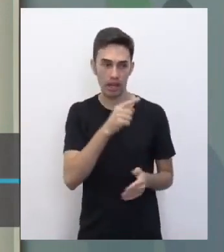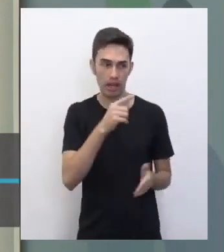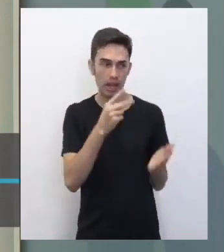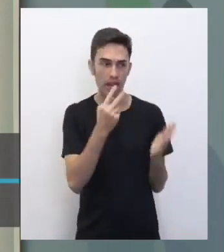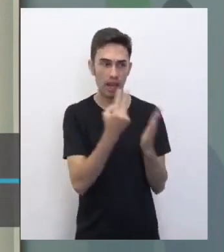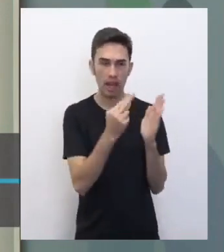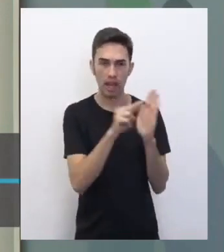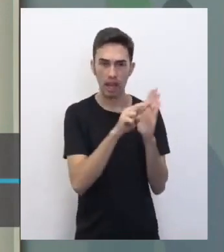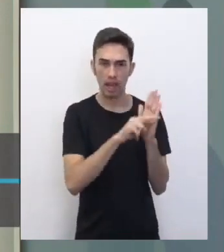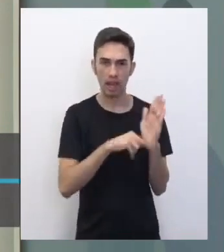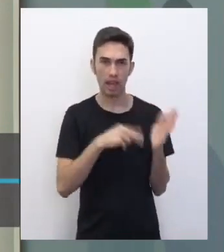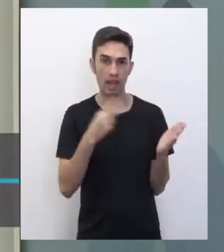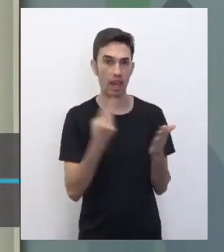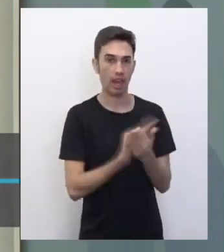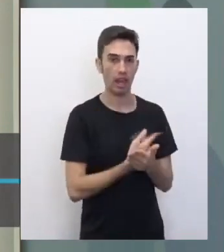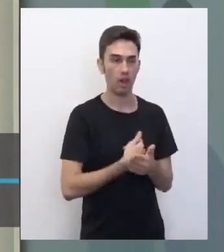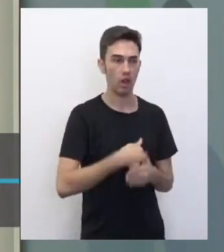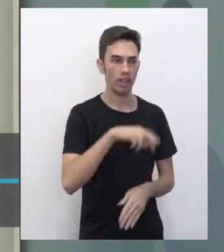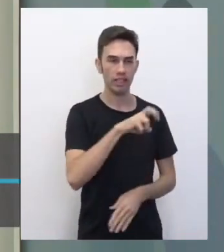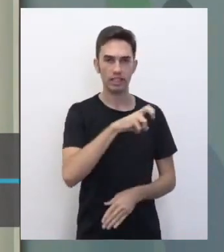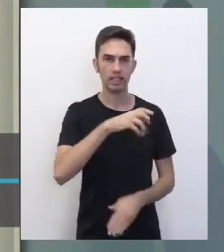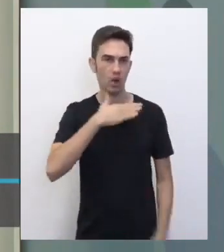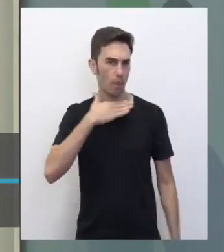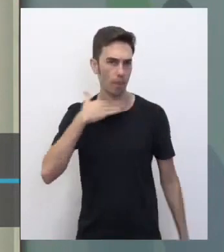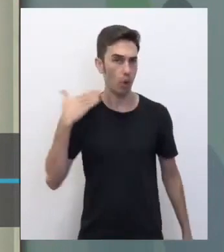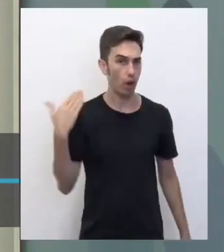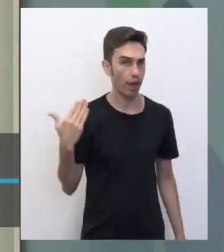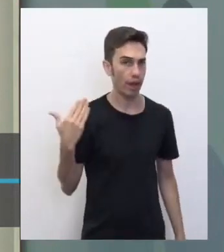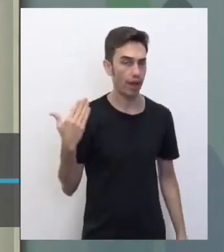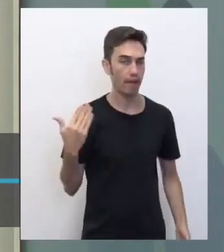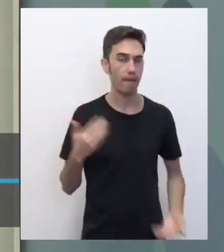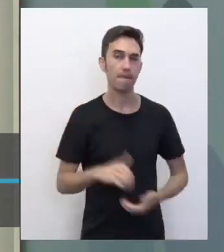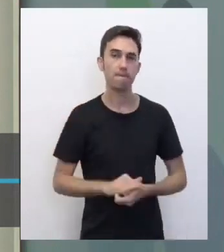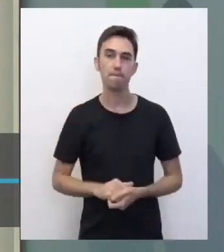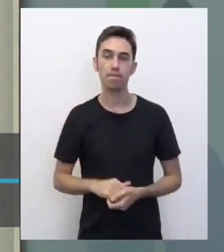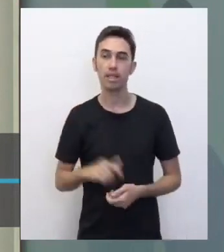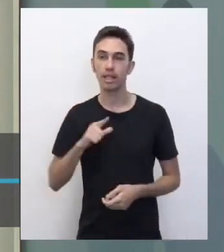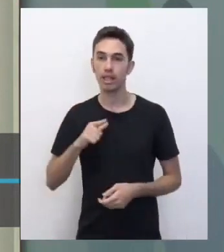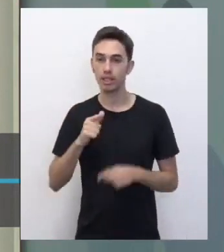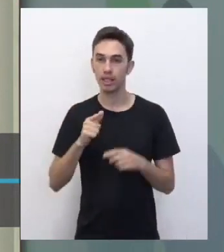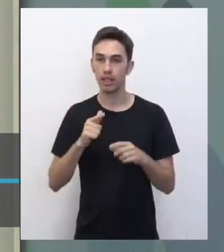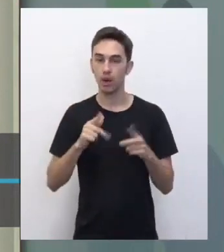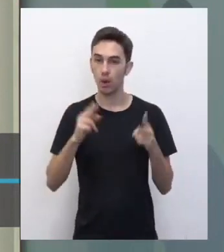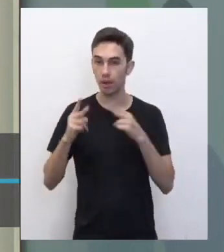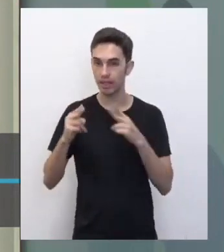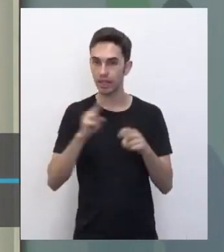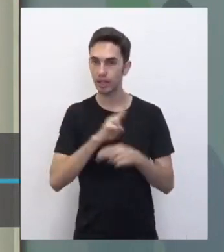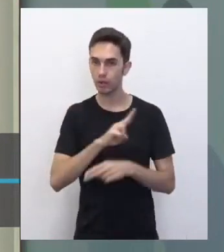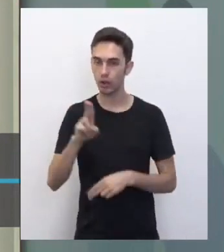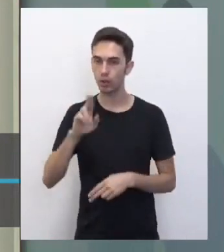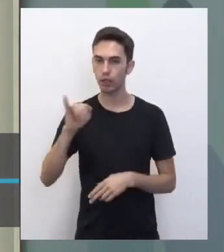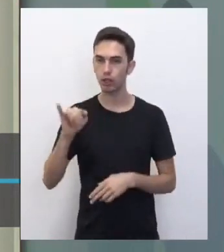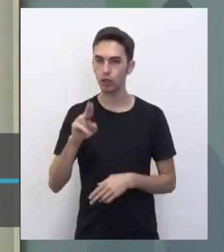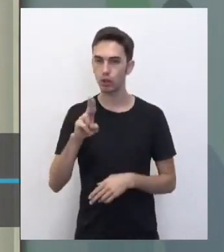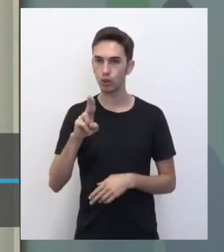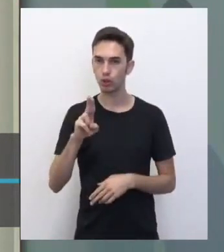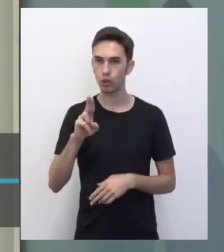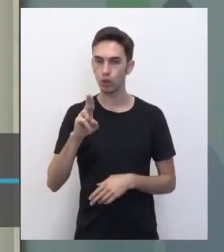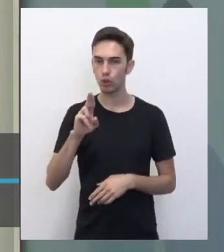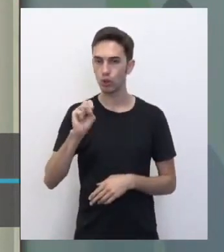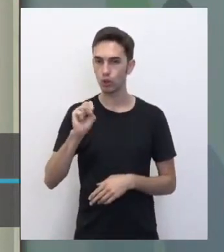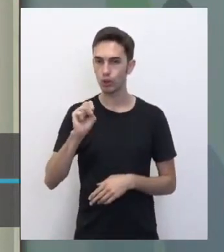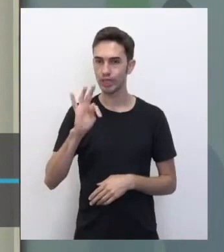esses 5 homens serem condenados? Existe uma série, gente, chamada Justiça. E nessa série chamada